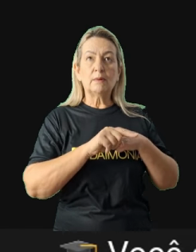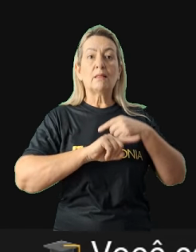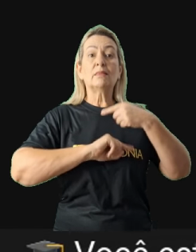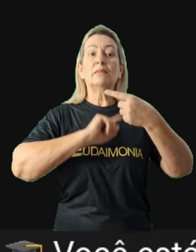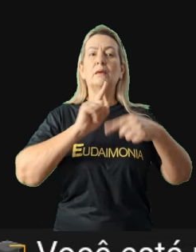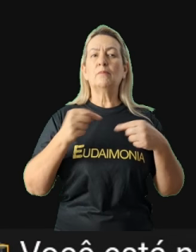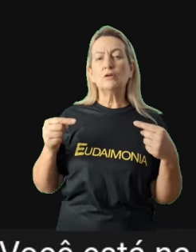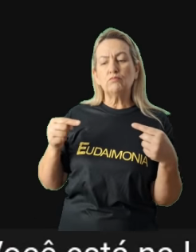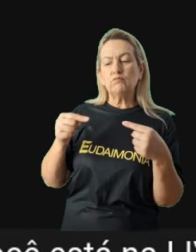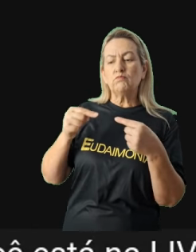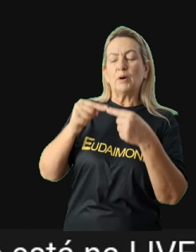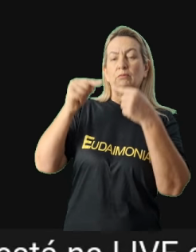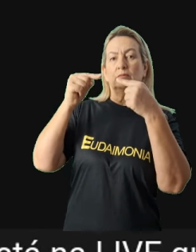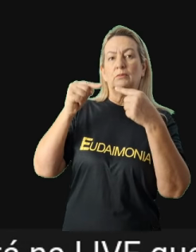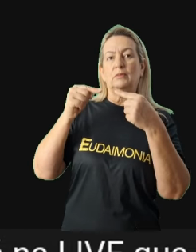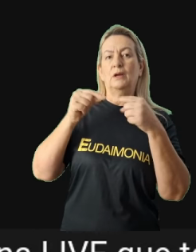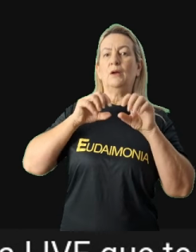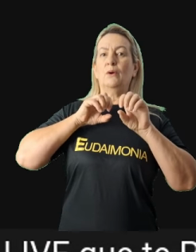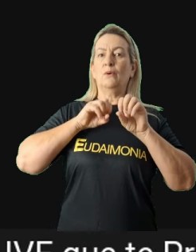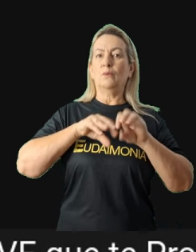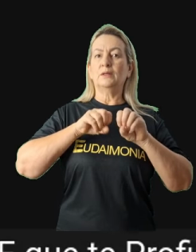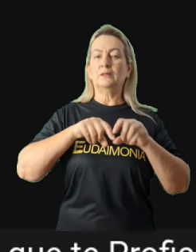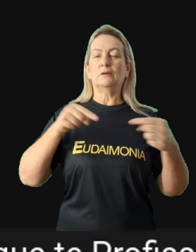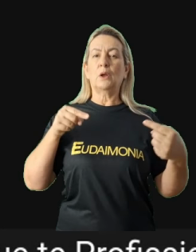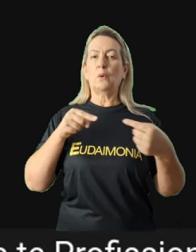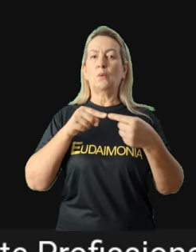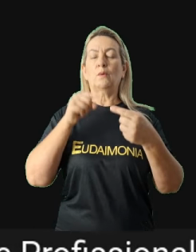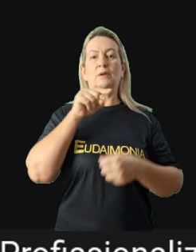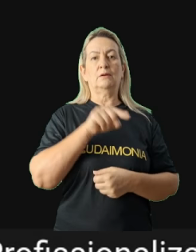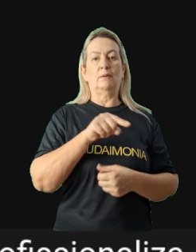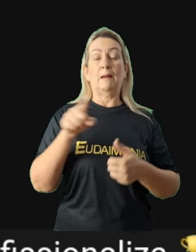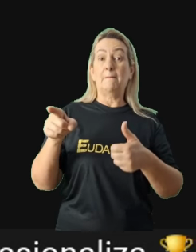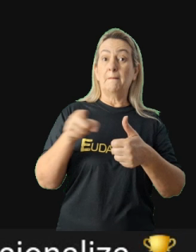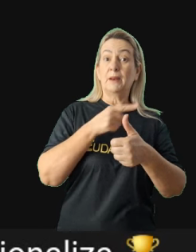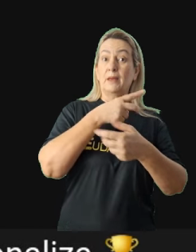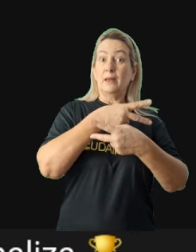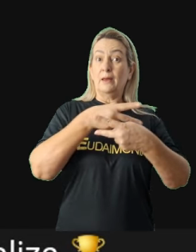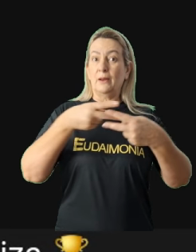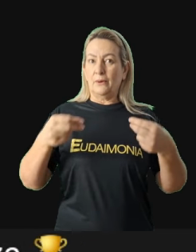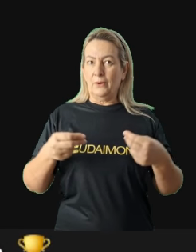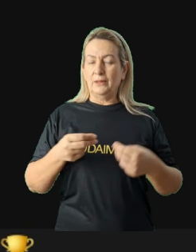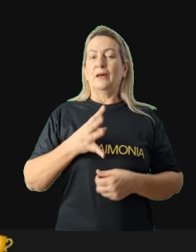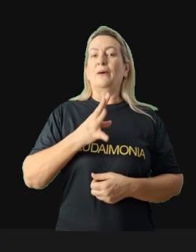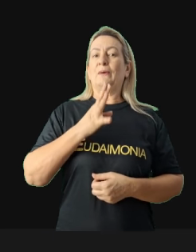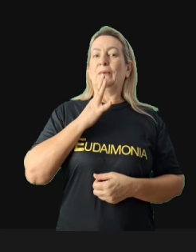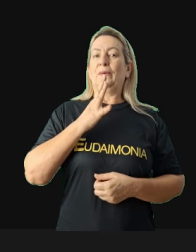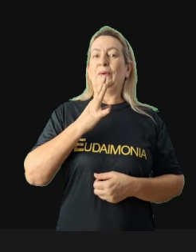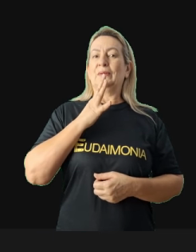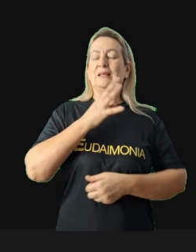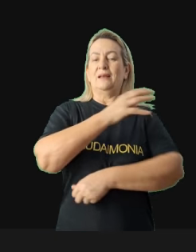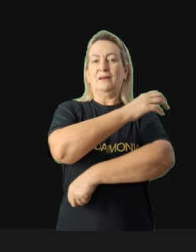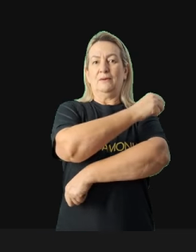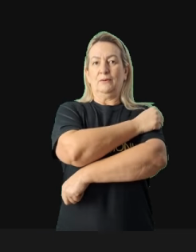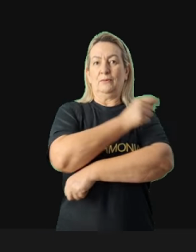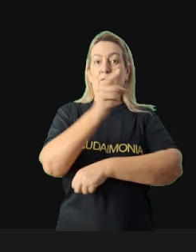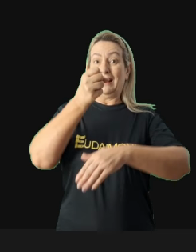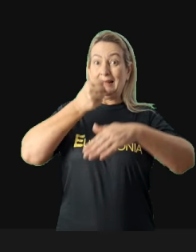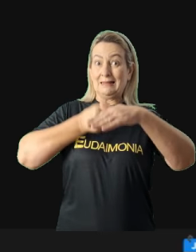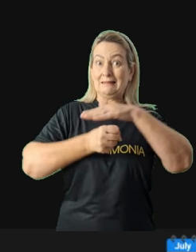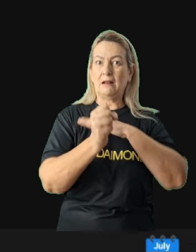de personalização de qualquer jeito. O pontapé inicial, né, professor? O primeiro pontapé inicial, né? Já vai entrar